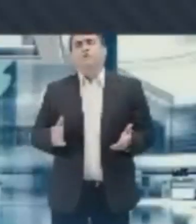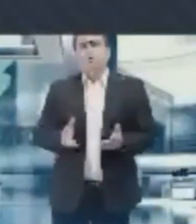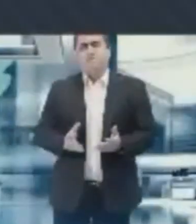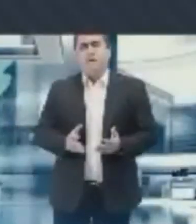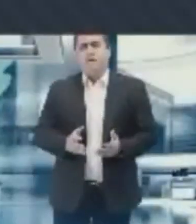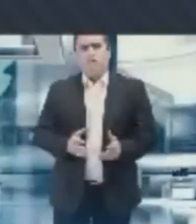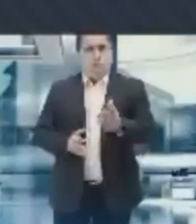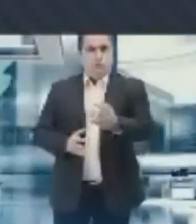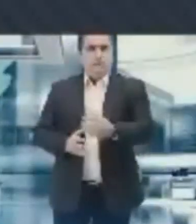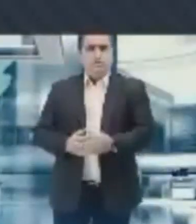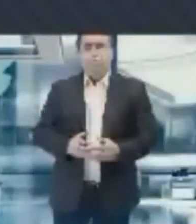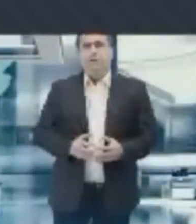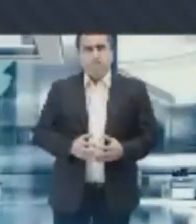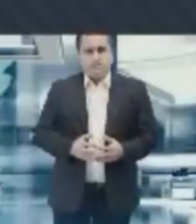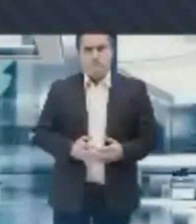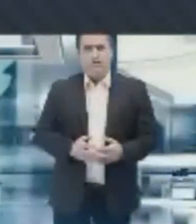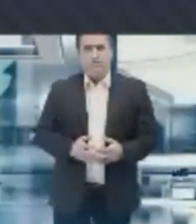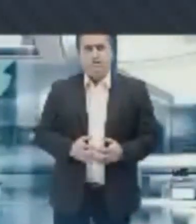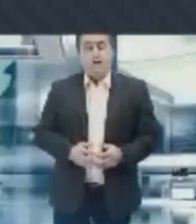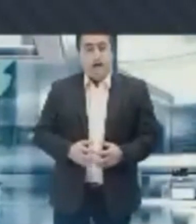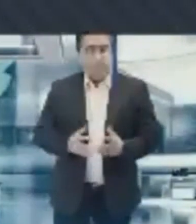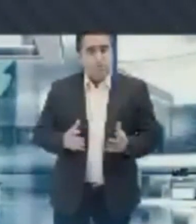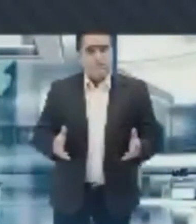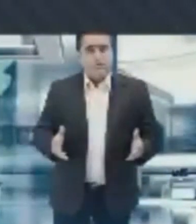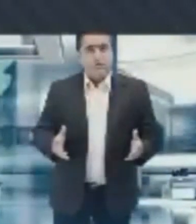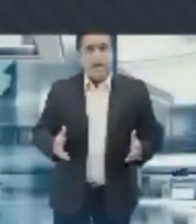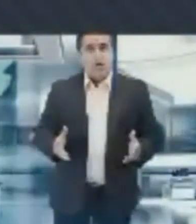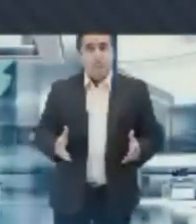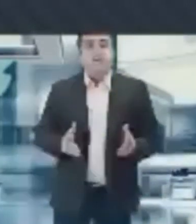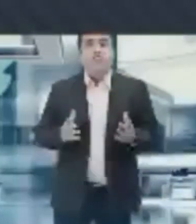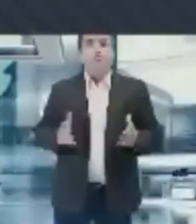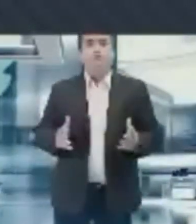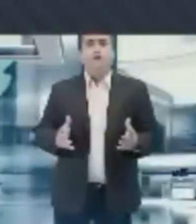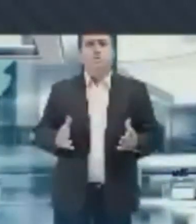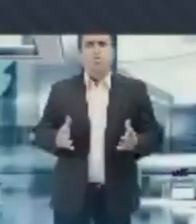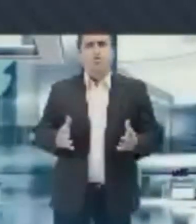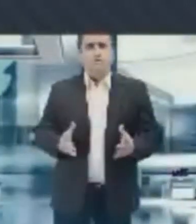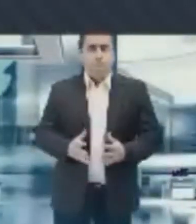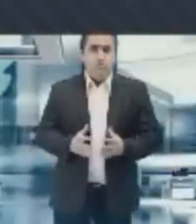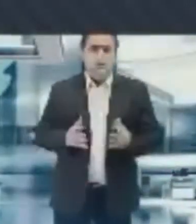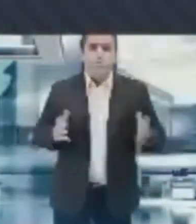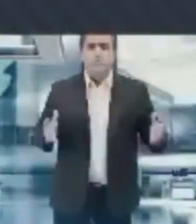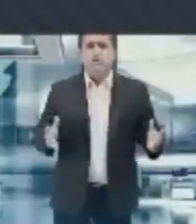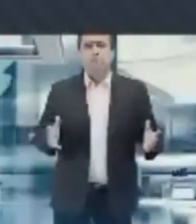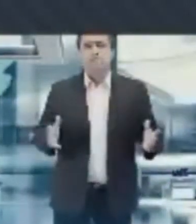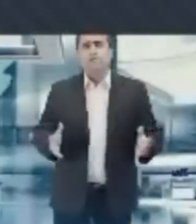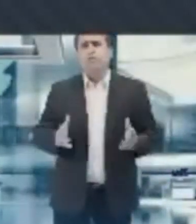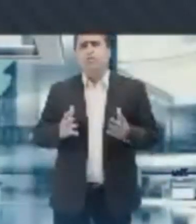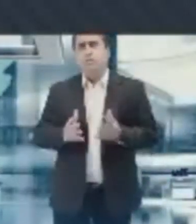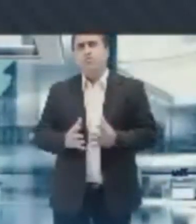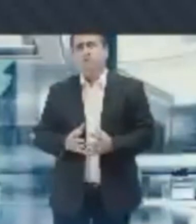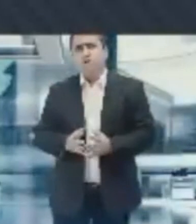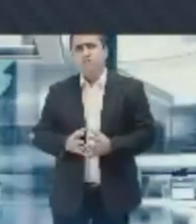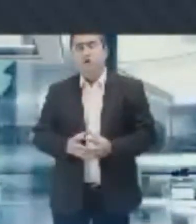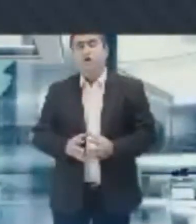Durante toda a sua história, o mundo passou por grandes transformações. A Revolução Industrial, o desenvolvimento tecnológico e muitos outros acontecimentos